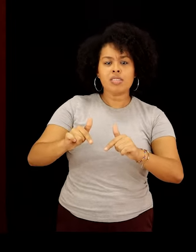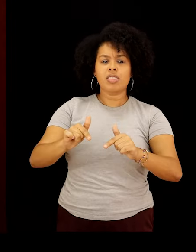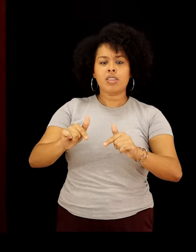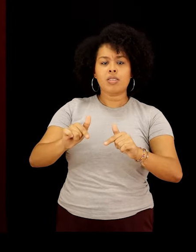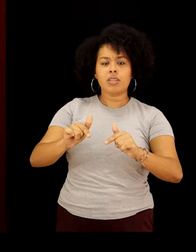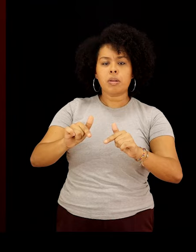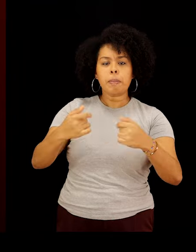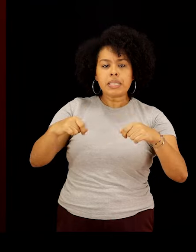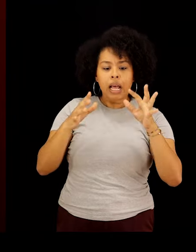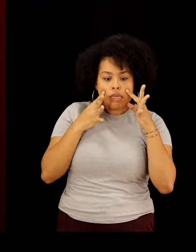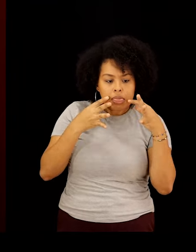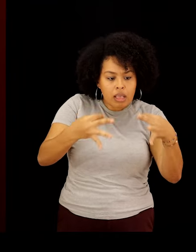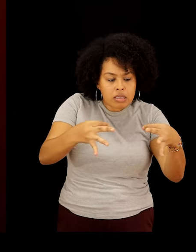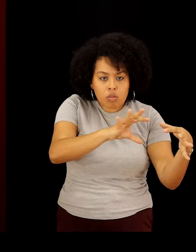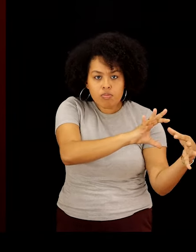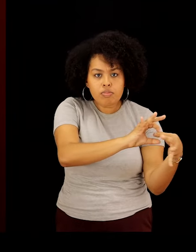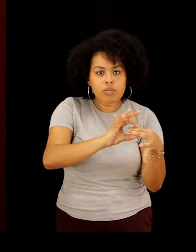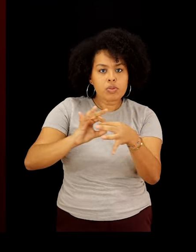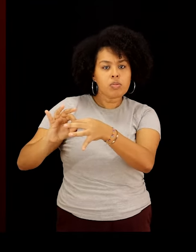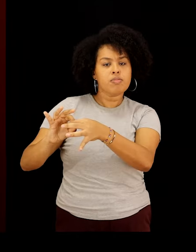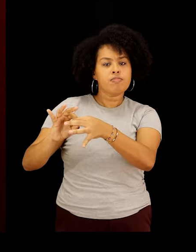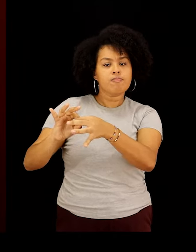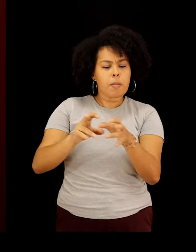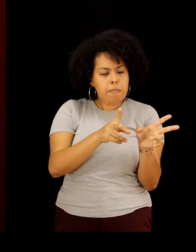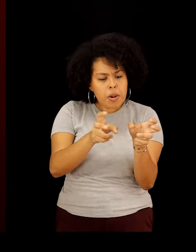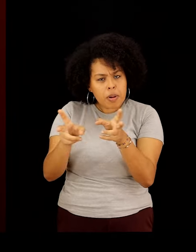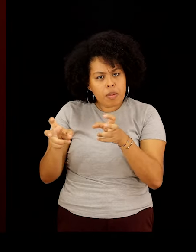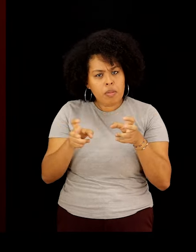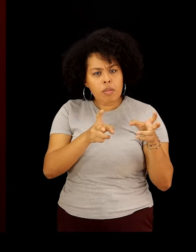A gente tem que estar ligado nesses contextos todos.